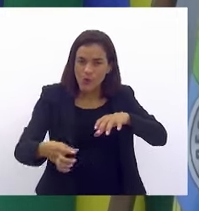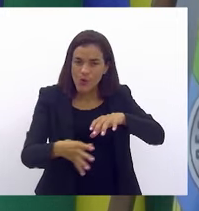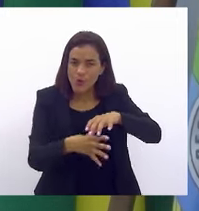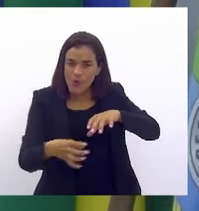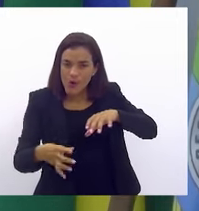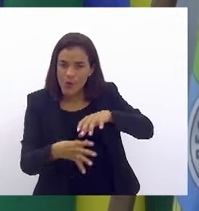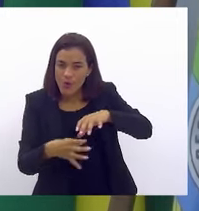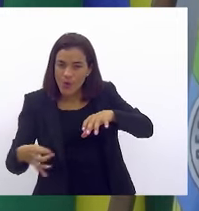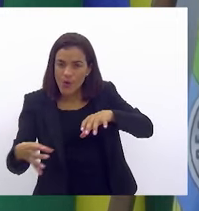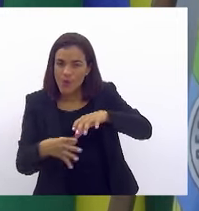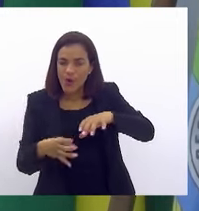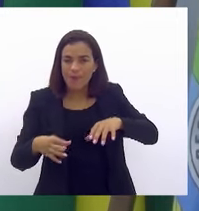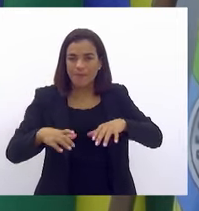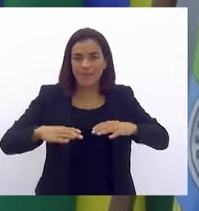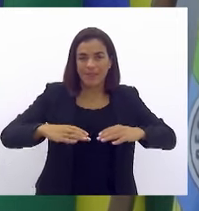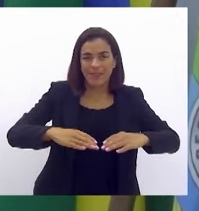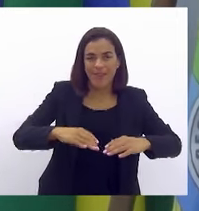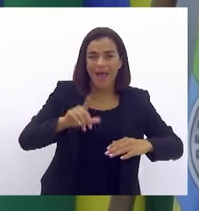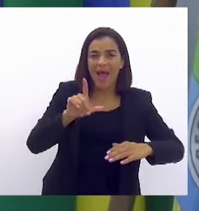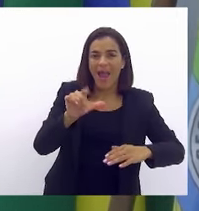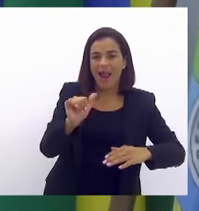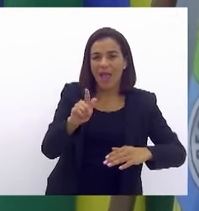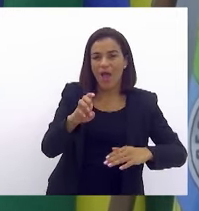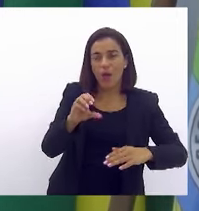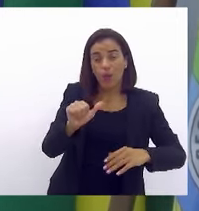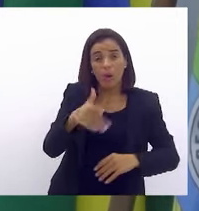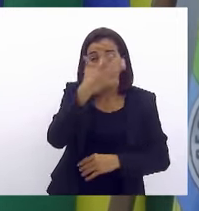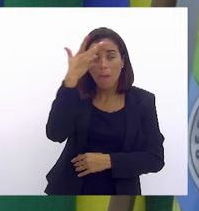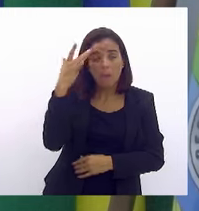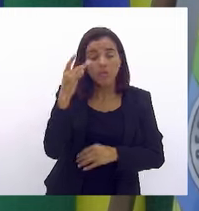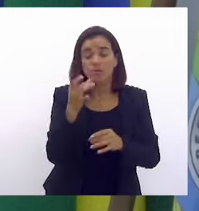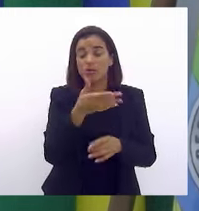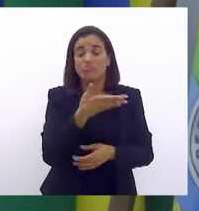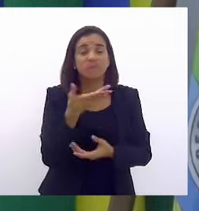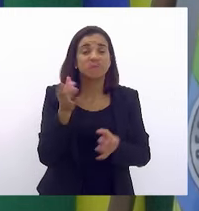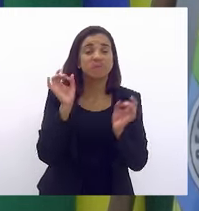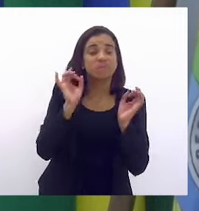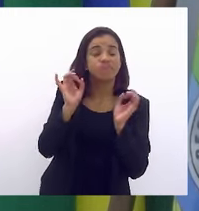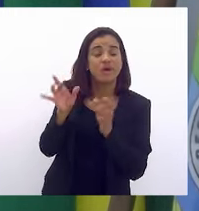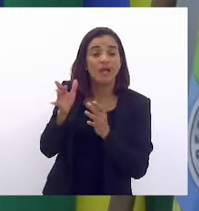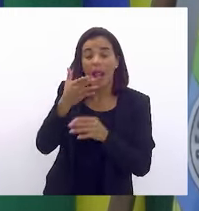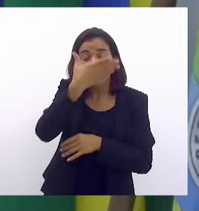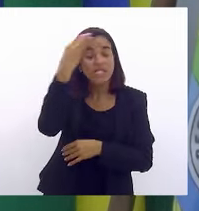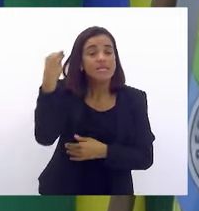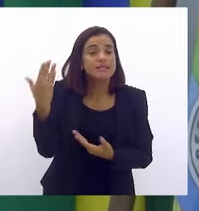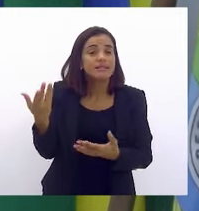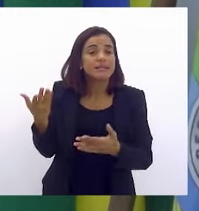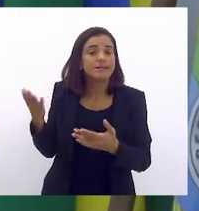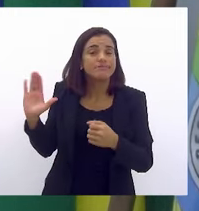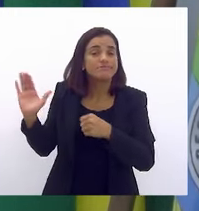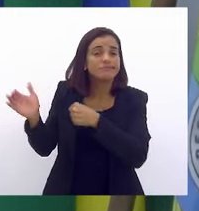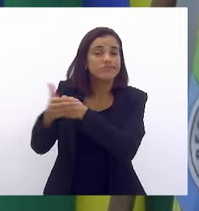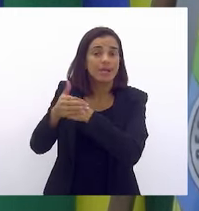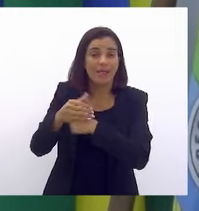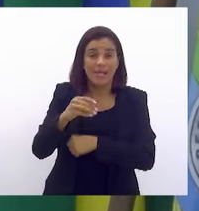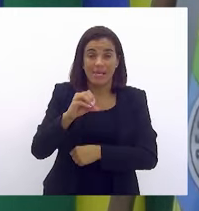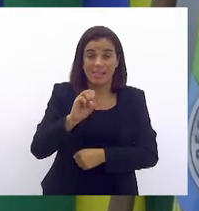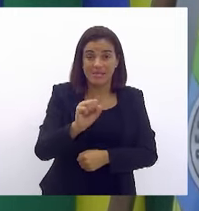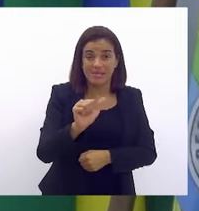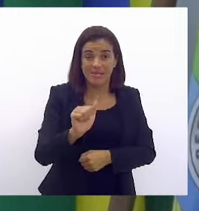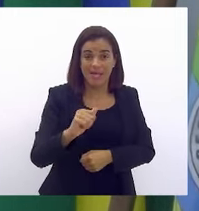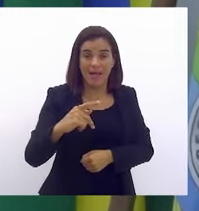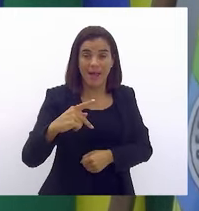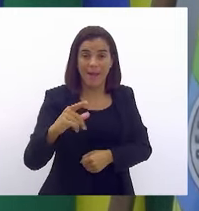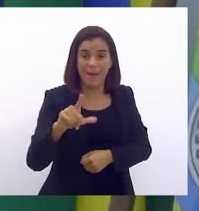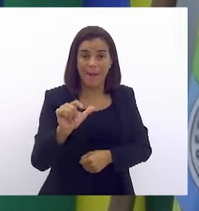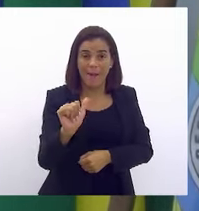DENOC, da Lagoa, e uma pessoa esquecida. Foi presidente fundadora da SAPLAN, Sociedade